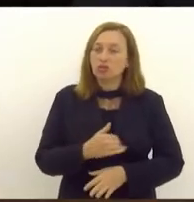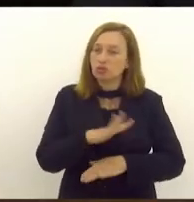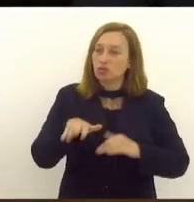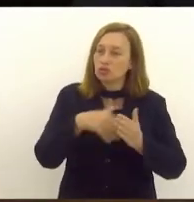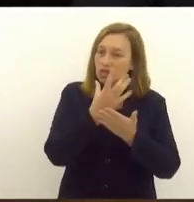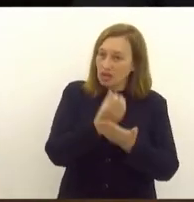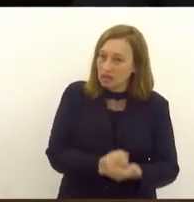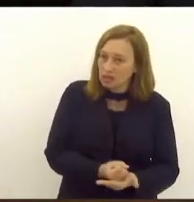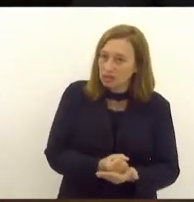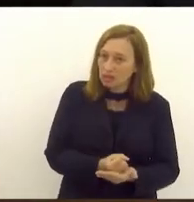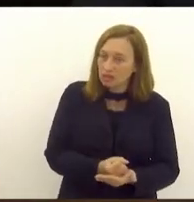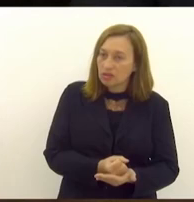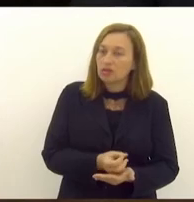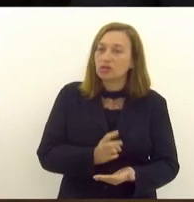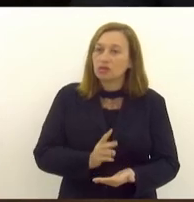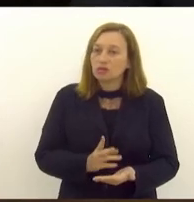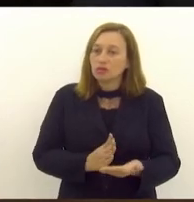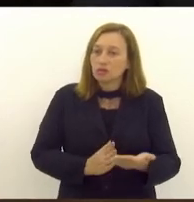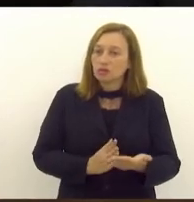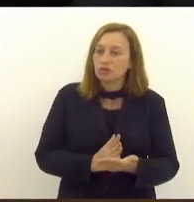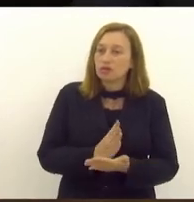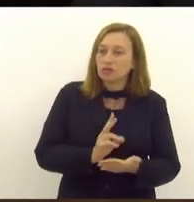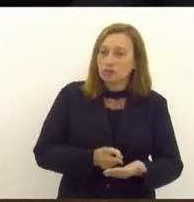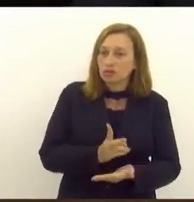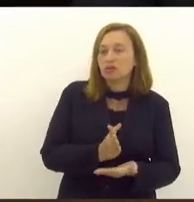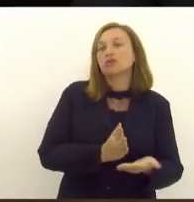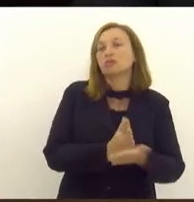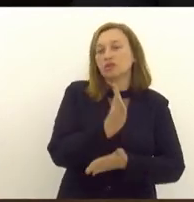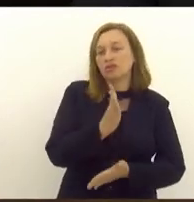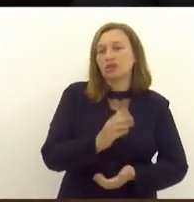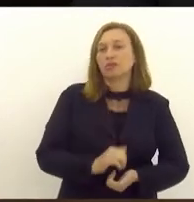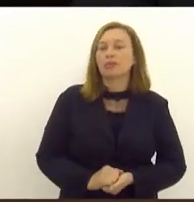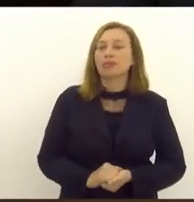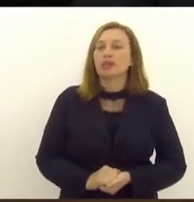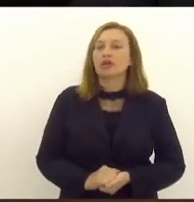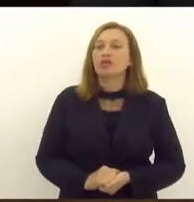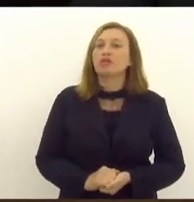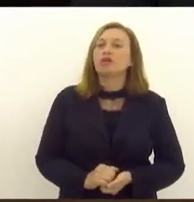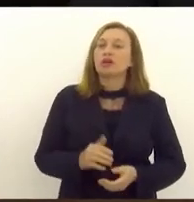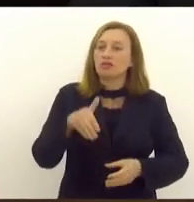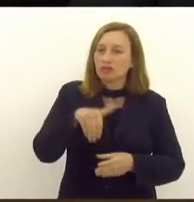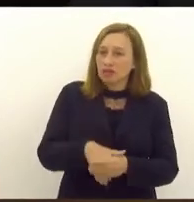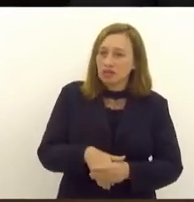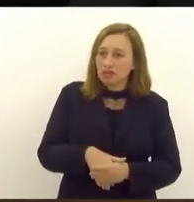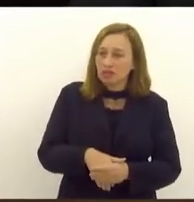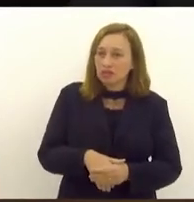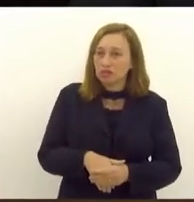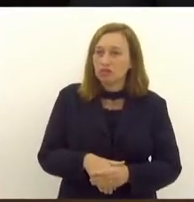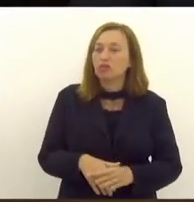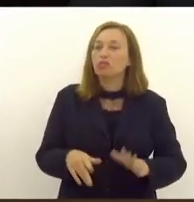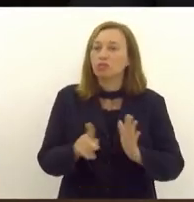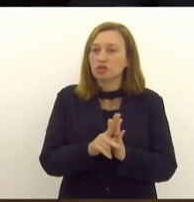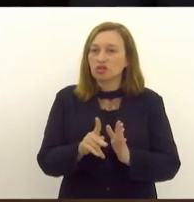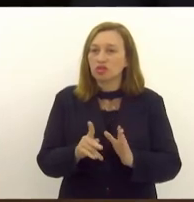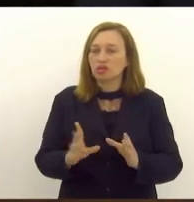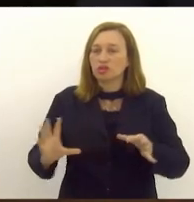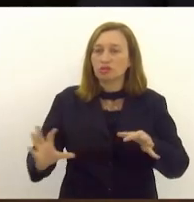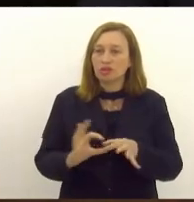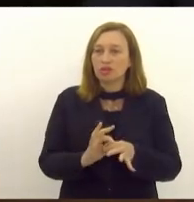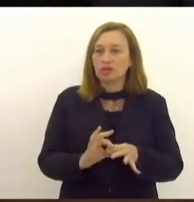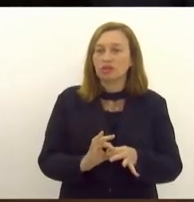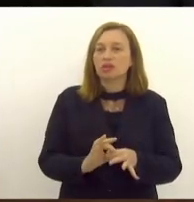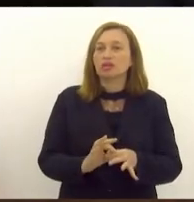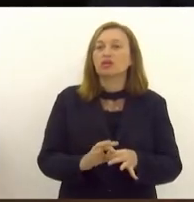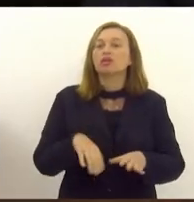que aprovam nesse Como estão aprovado em votação o projeto até emendado